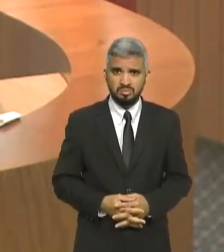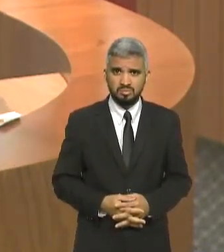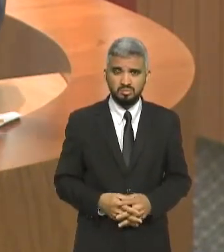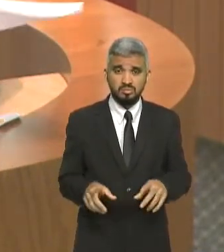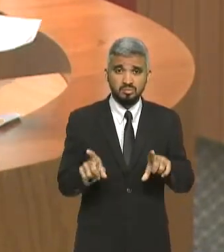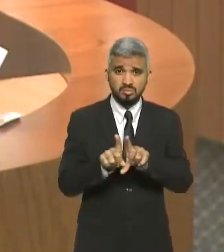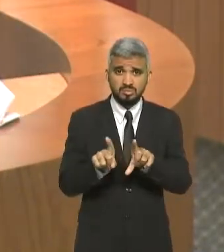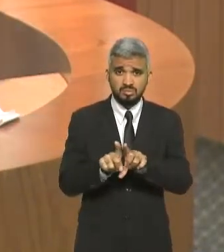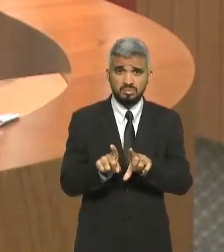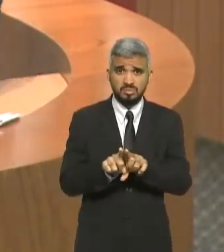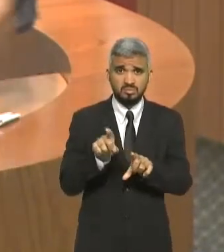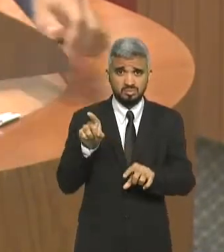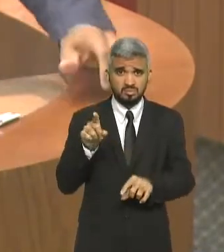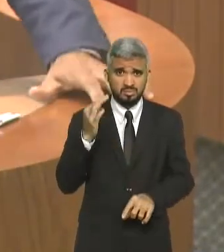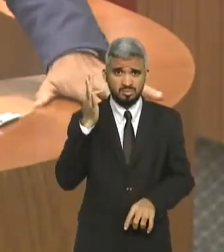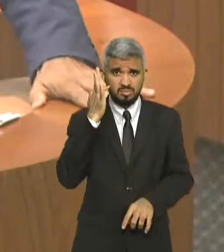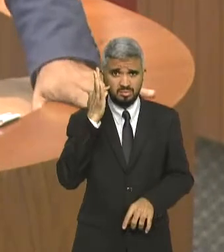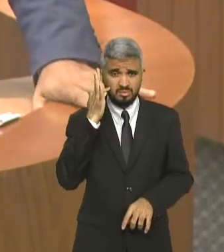usar